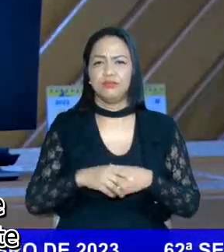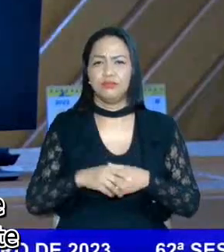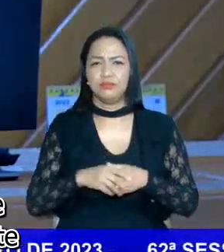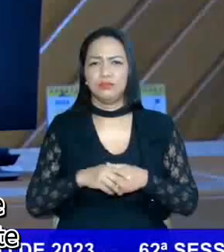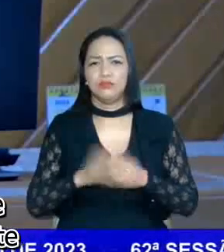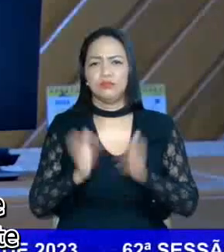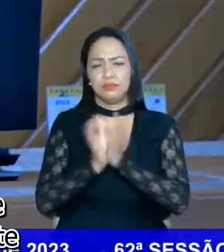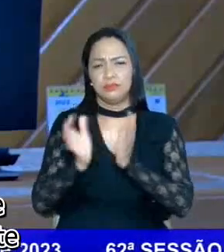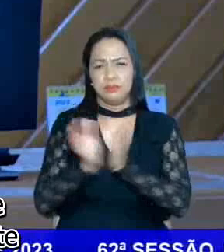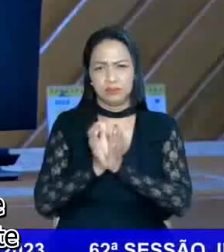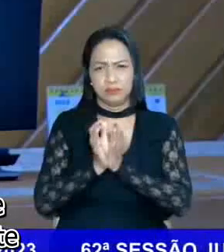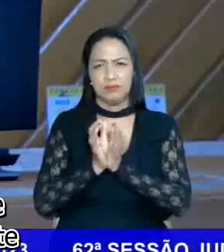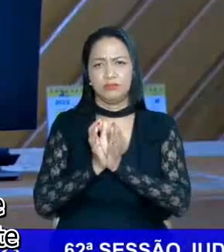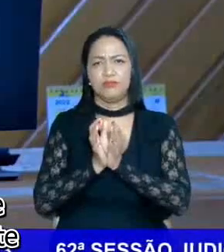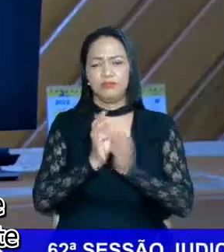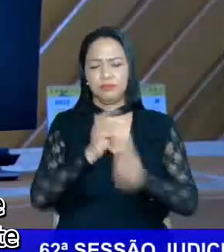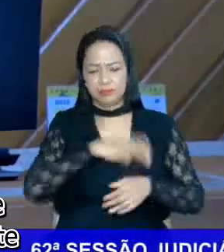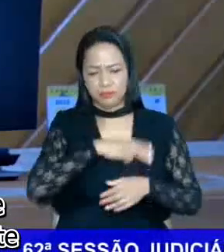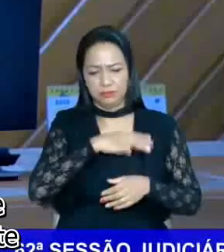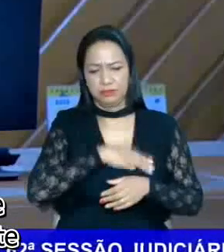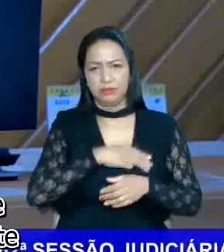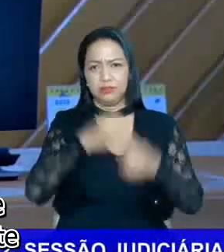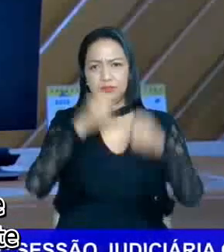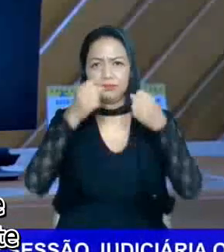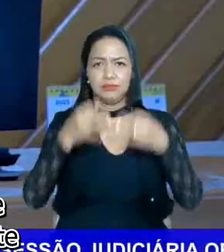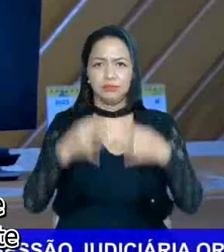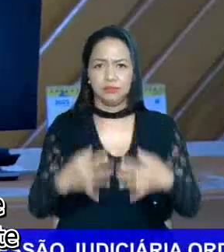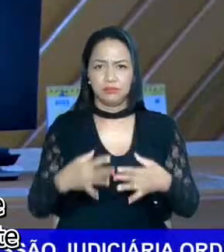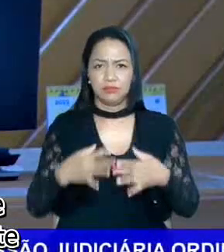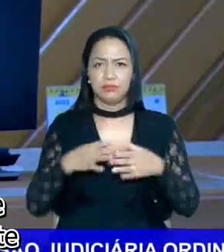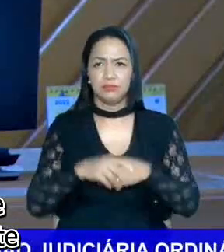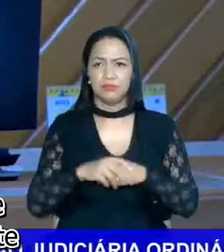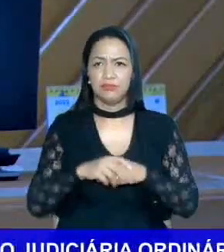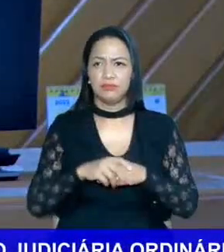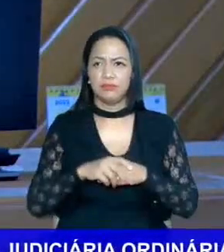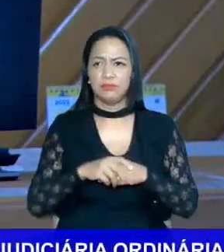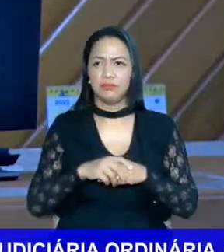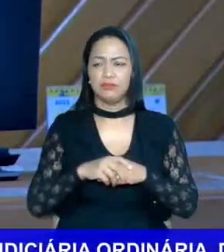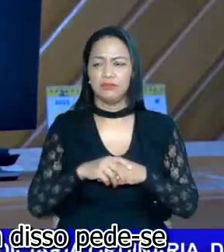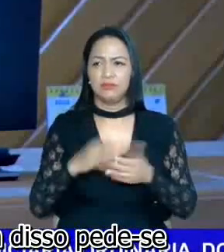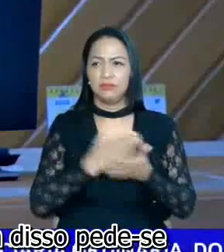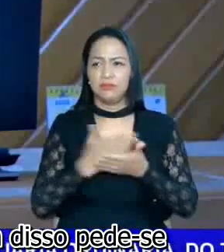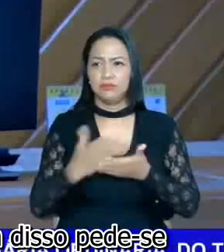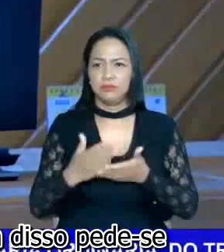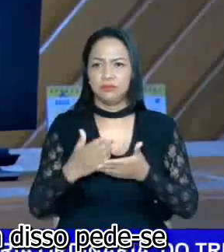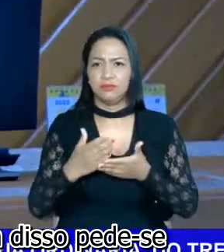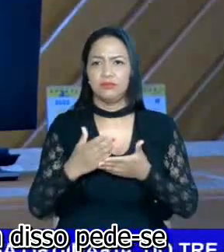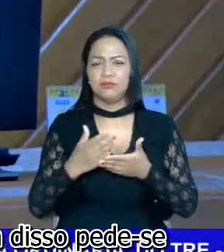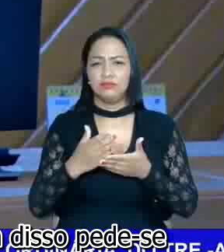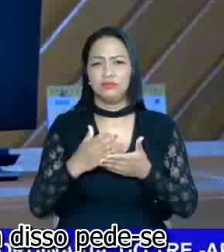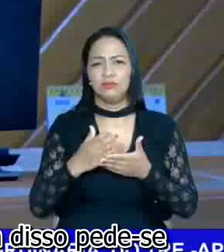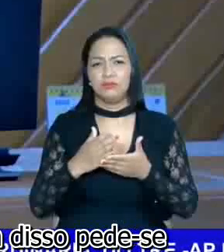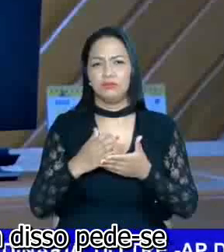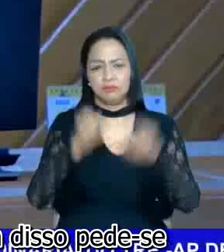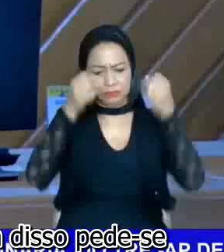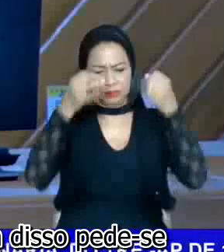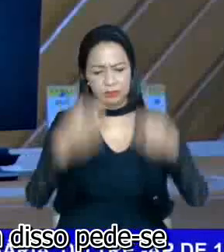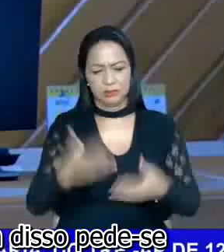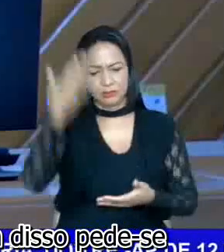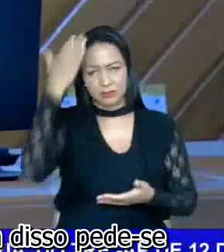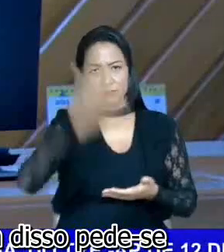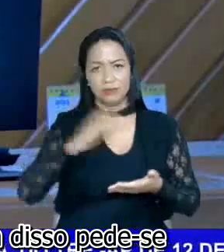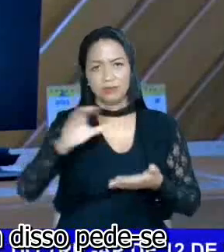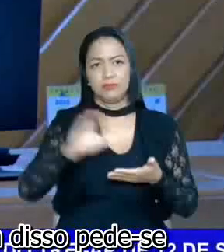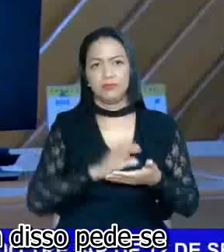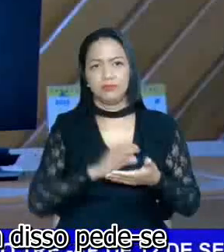o órgão ministerial pede que essa corte se pronuncie a respeito desse precedente e a incidência dele nessa prestação de